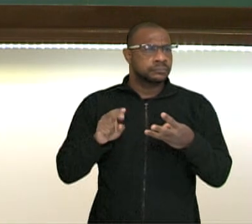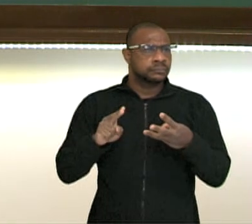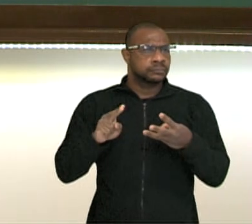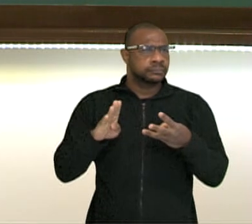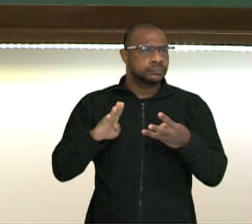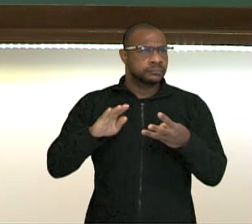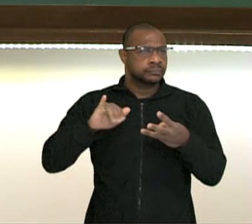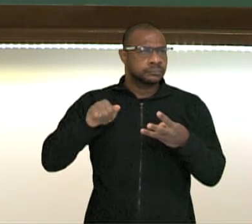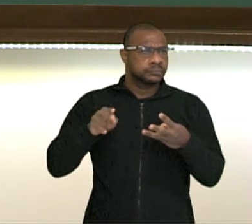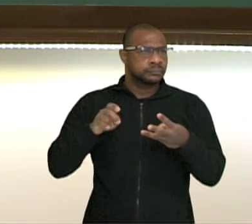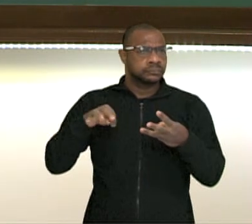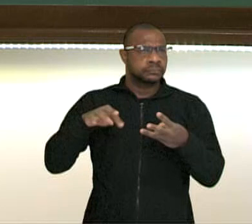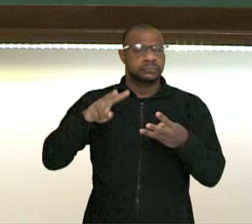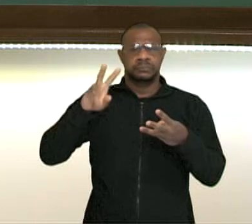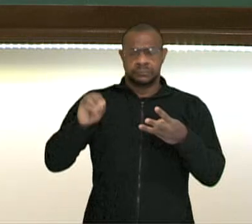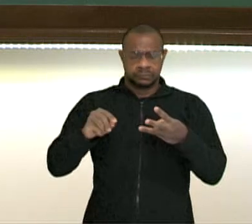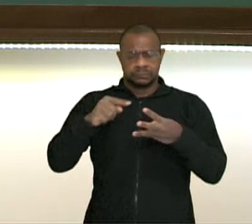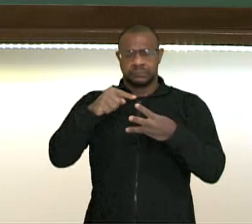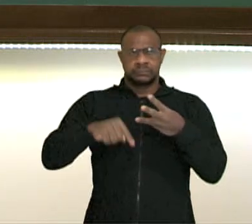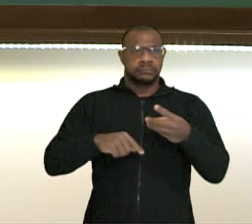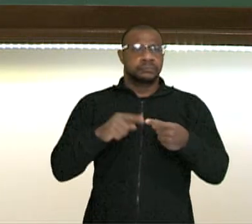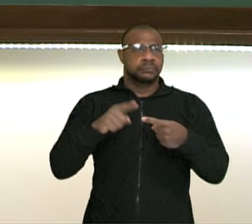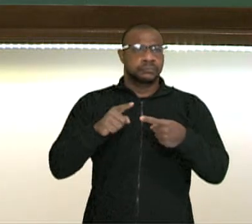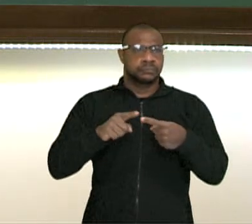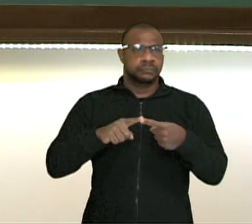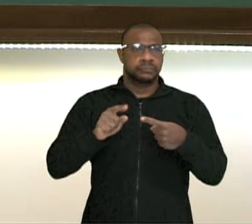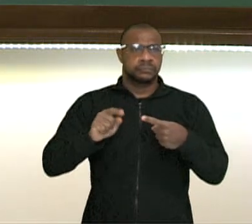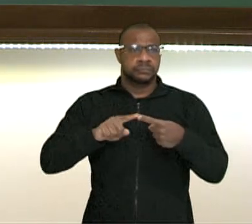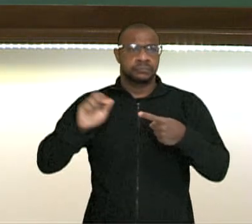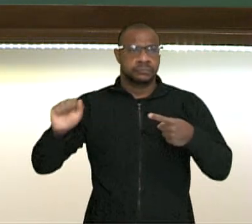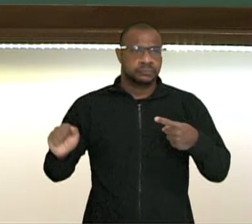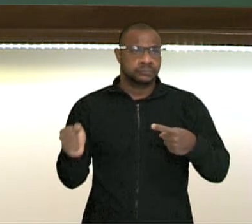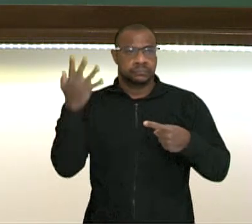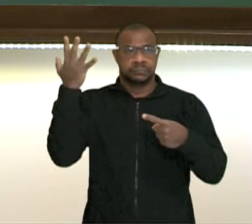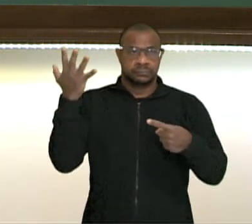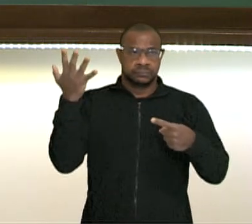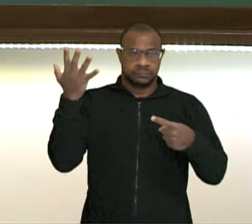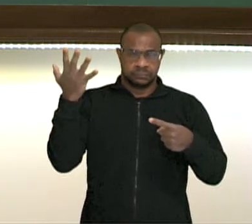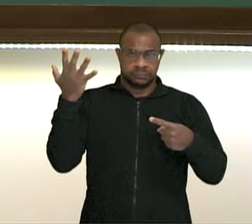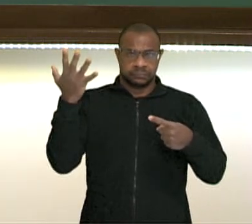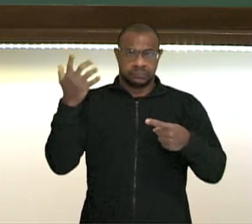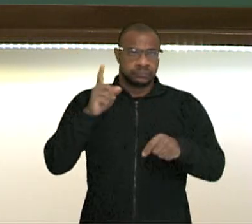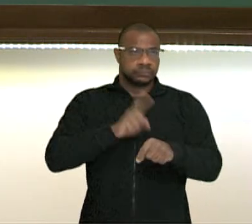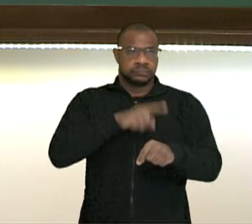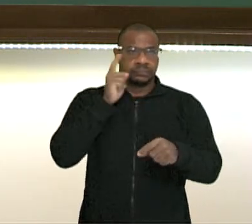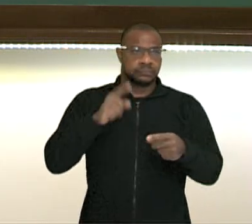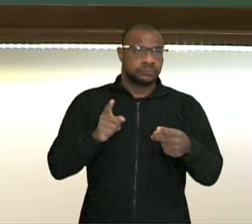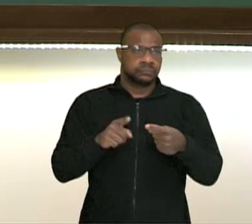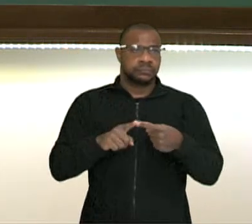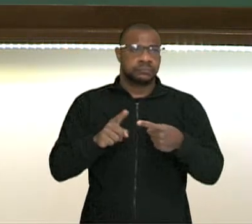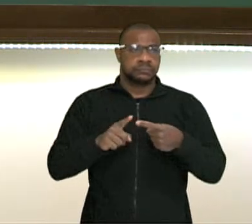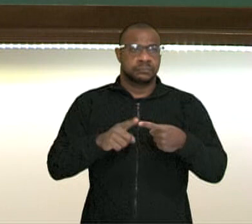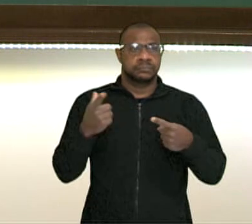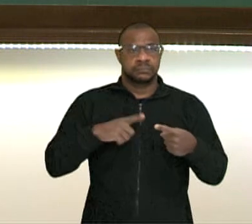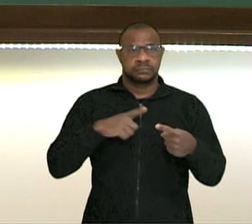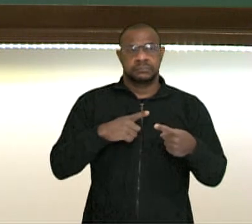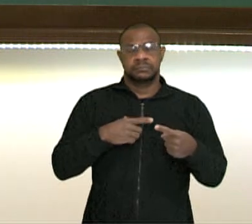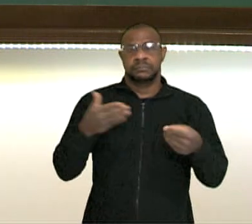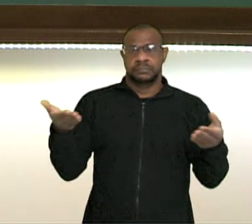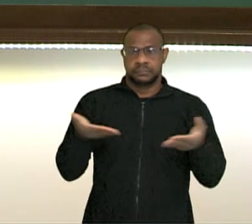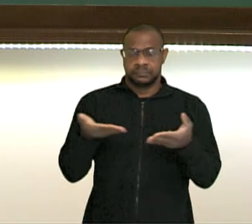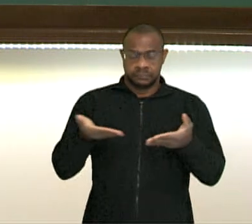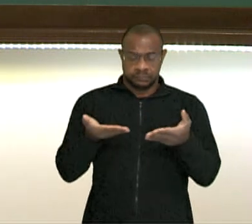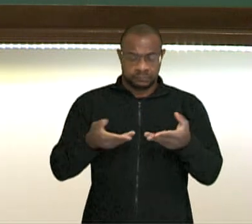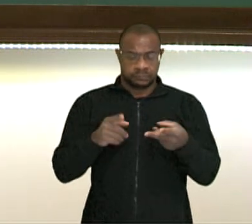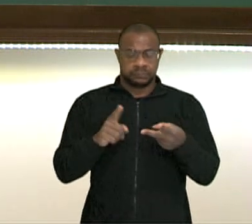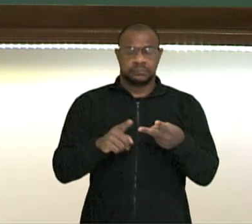que aconteceu num determinado tempo. Então, no modo indicativo, nós temos o presente, eu falo,